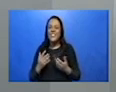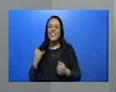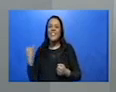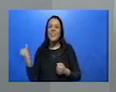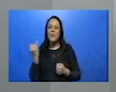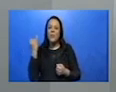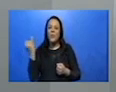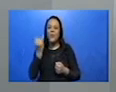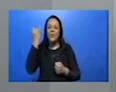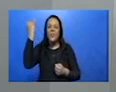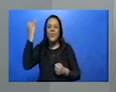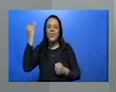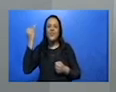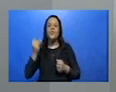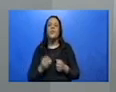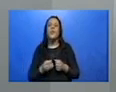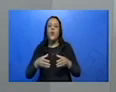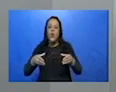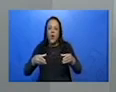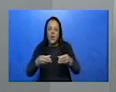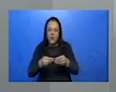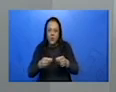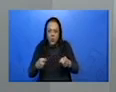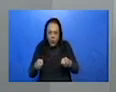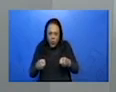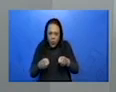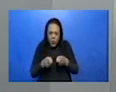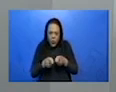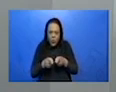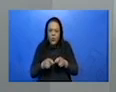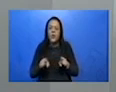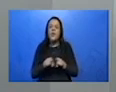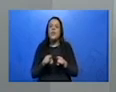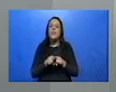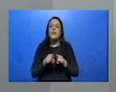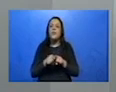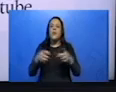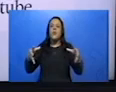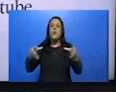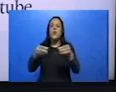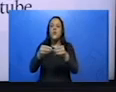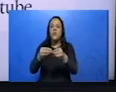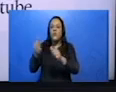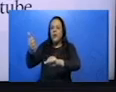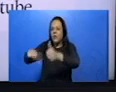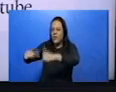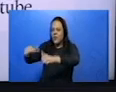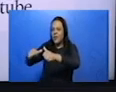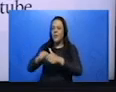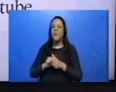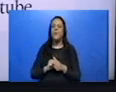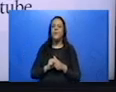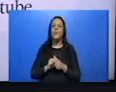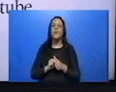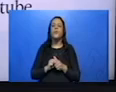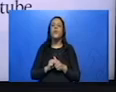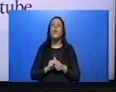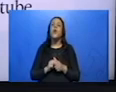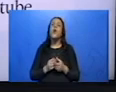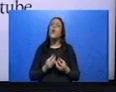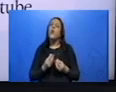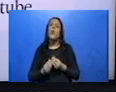a sinopse e as resenhas, tá? Então, como que eu vou escolher um livro? Eu posso escolher um